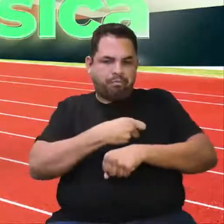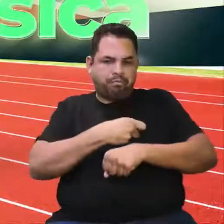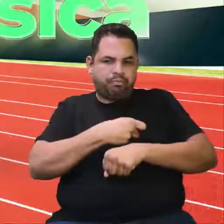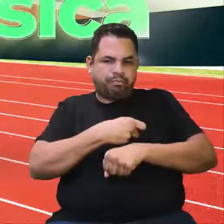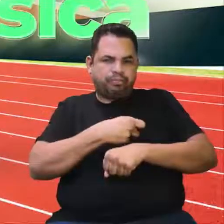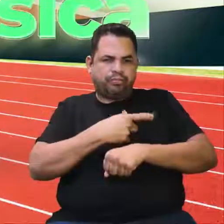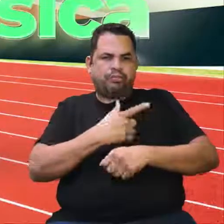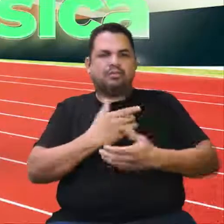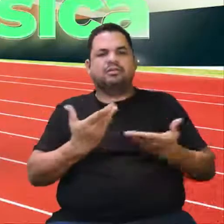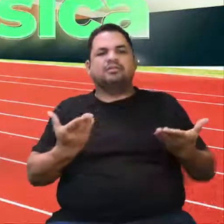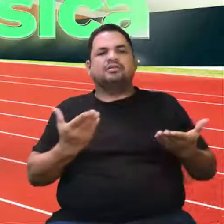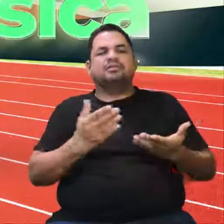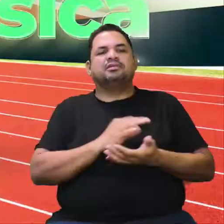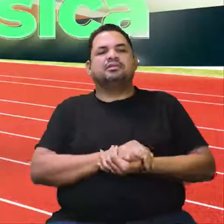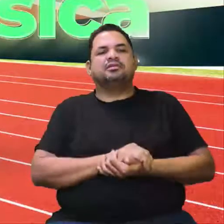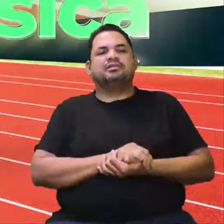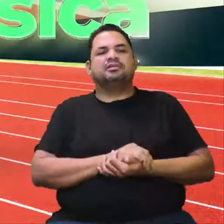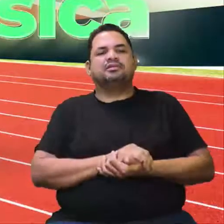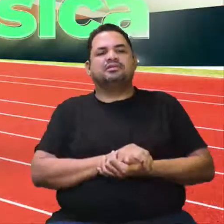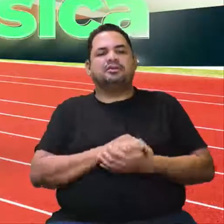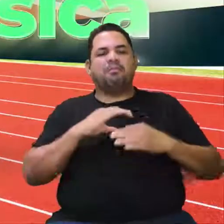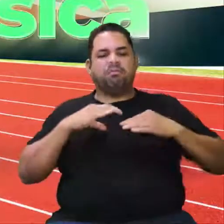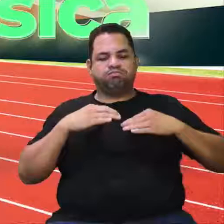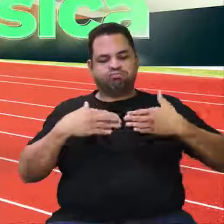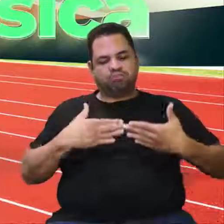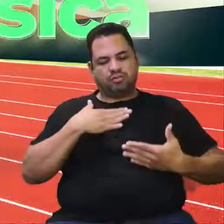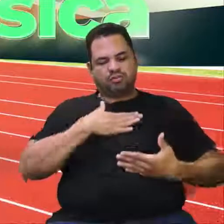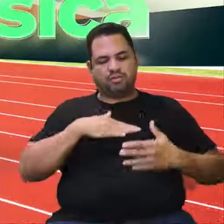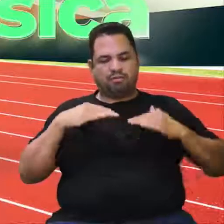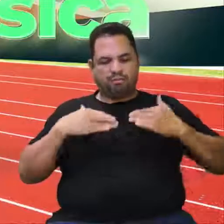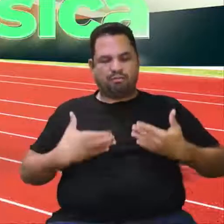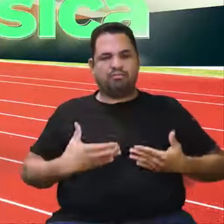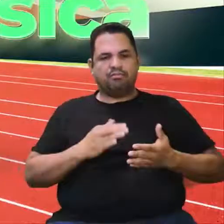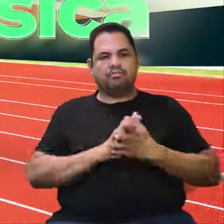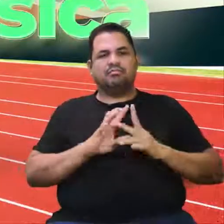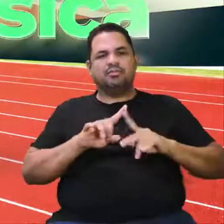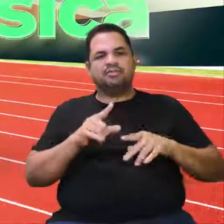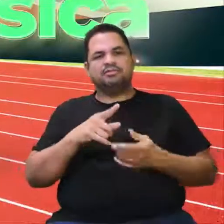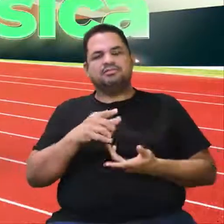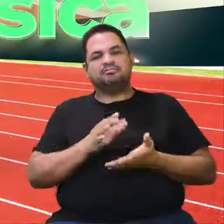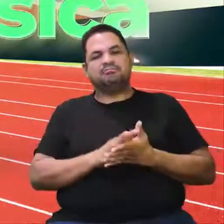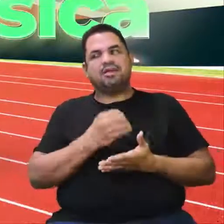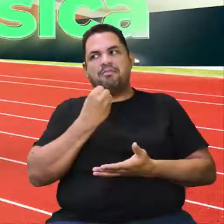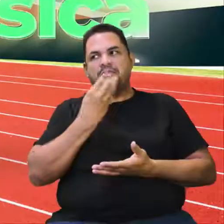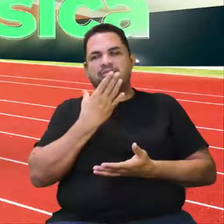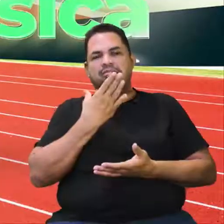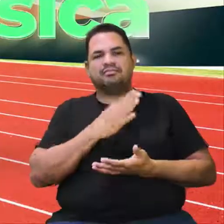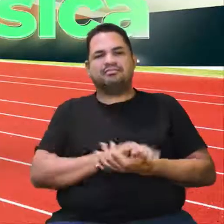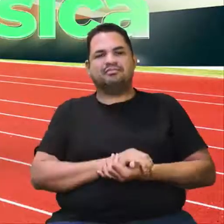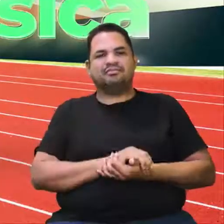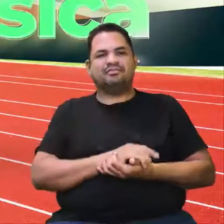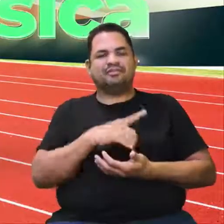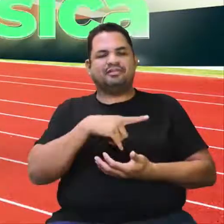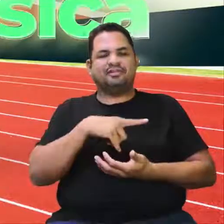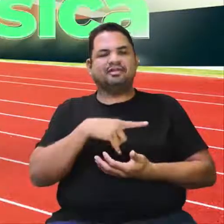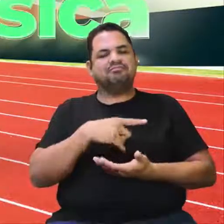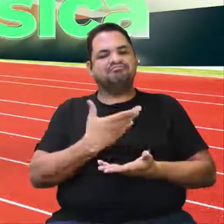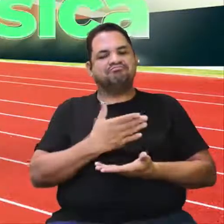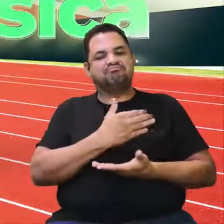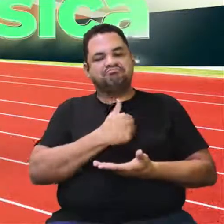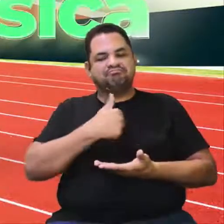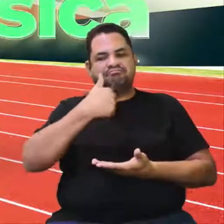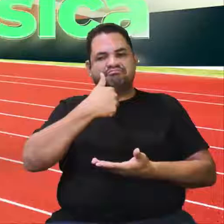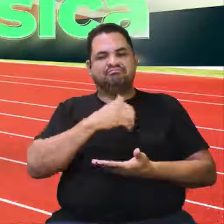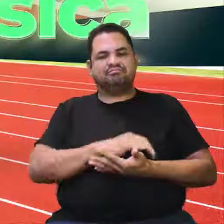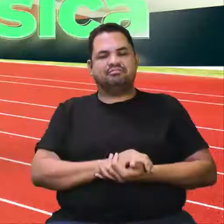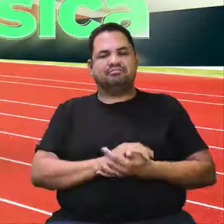me dado um pouco mais, né, de seios. Mas se não deu, tá bom do mesmo tamanho, né? A gente sempre tem algumas coisas que a gente quer